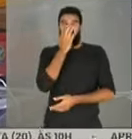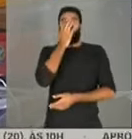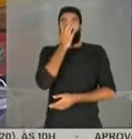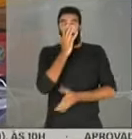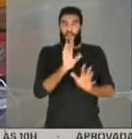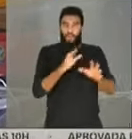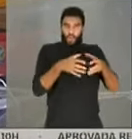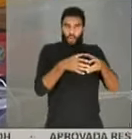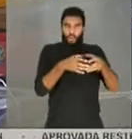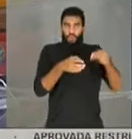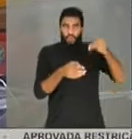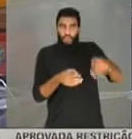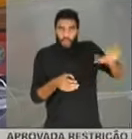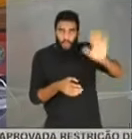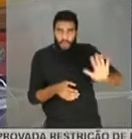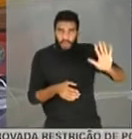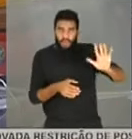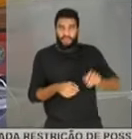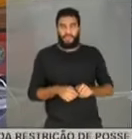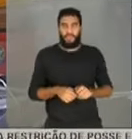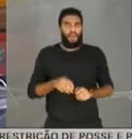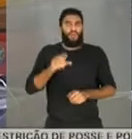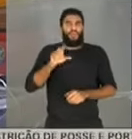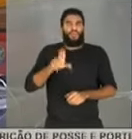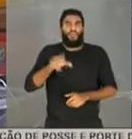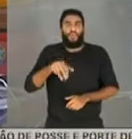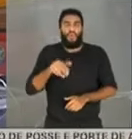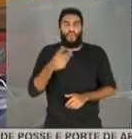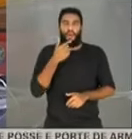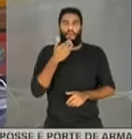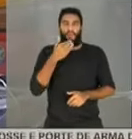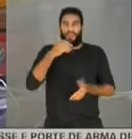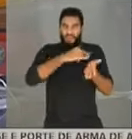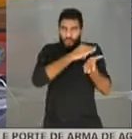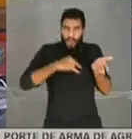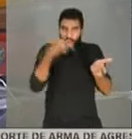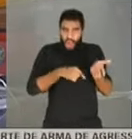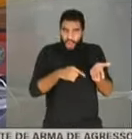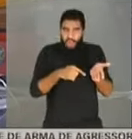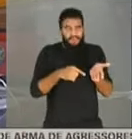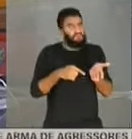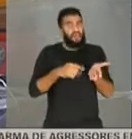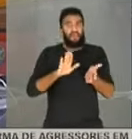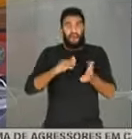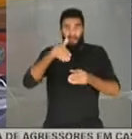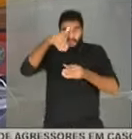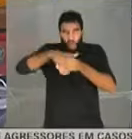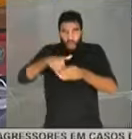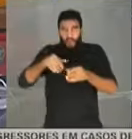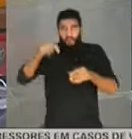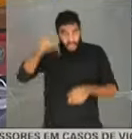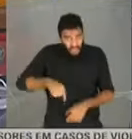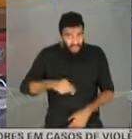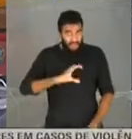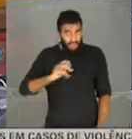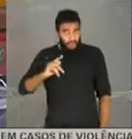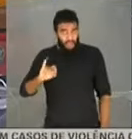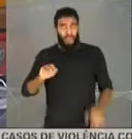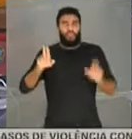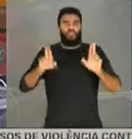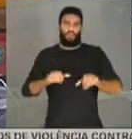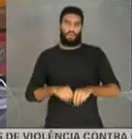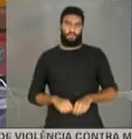Nordeste. Nunca pautaram esse requerimento. Nunca. A oitiva do